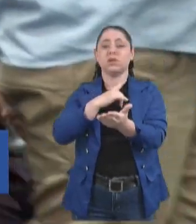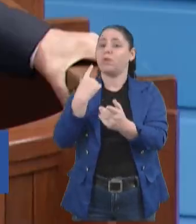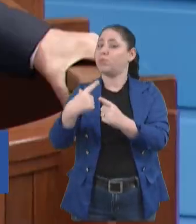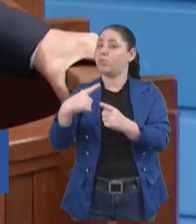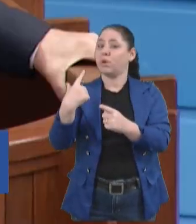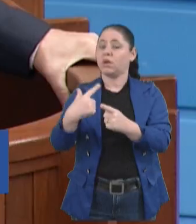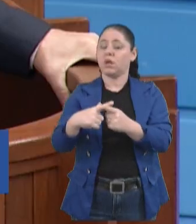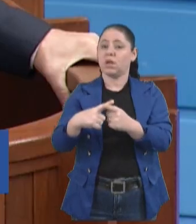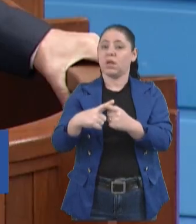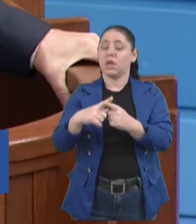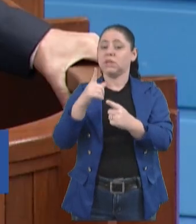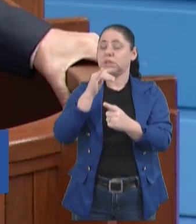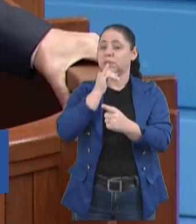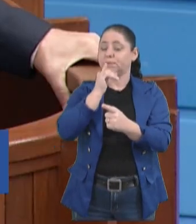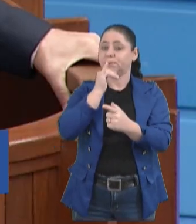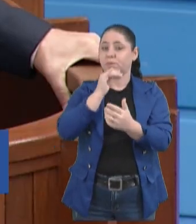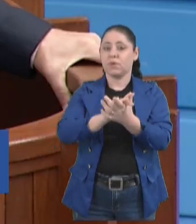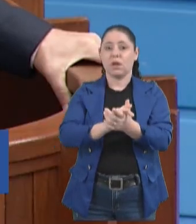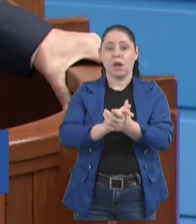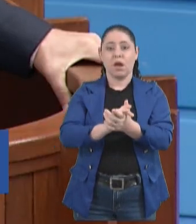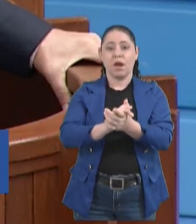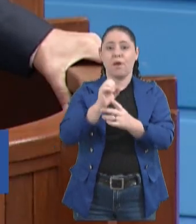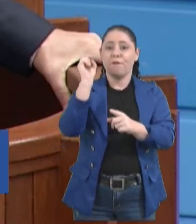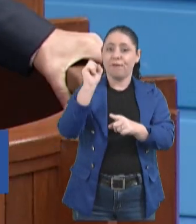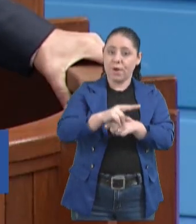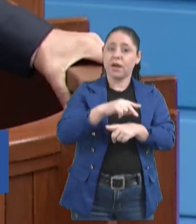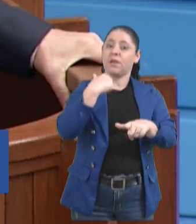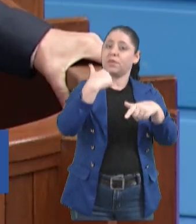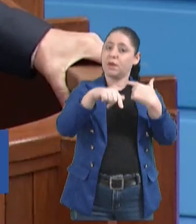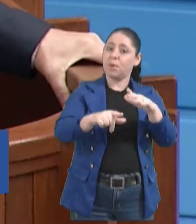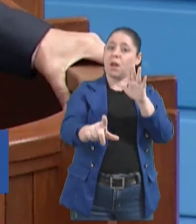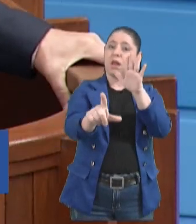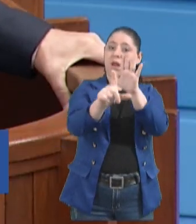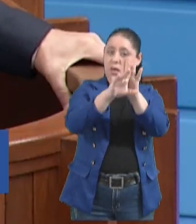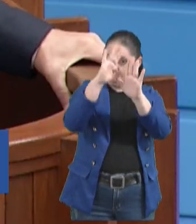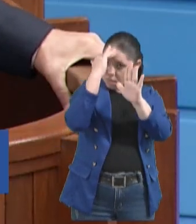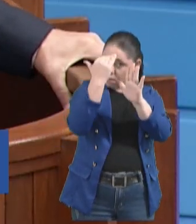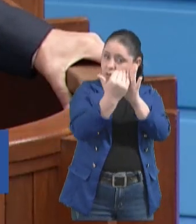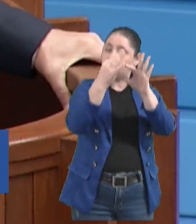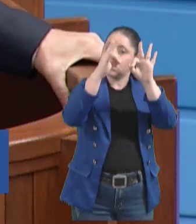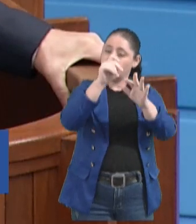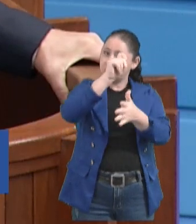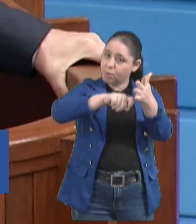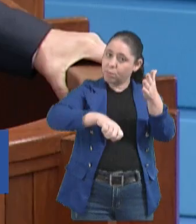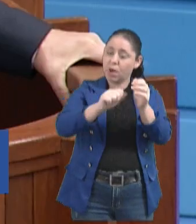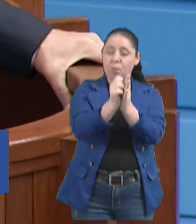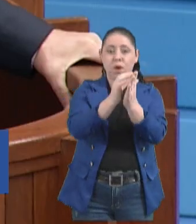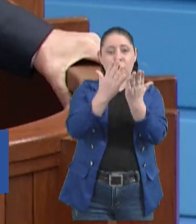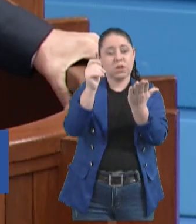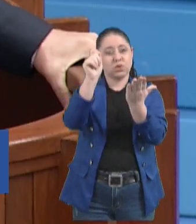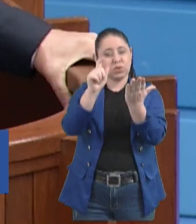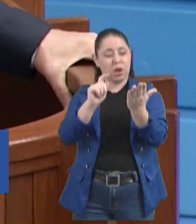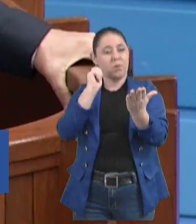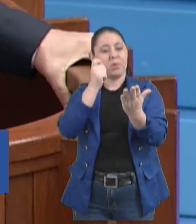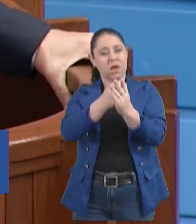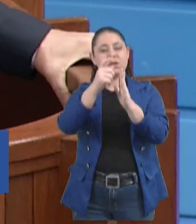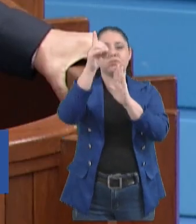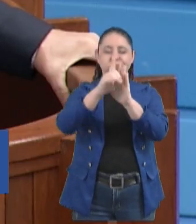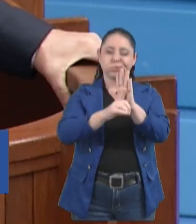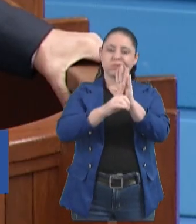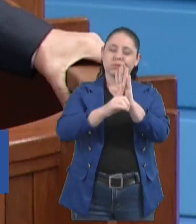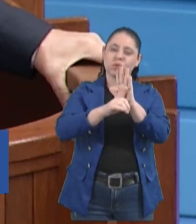não contratarem os funcionários de maneira legal, ou seja, com carteira assinada, pagando seus